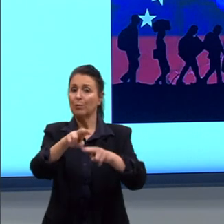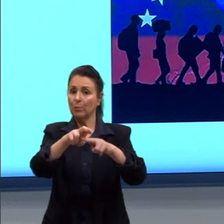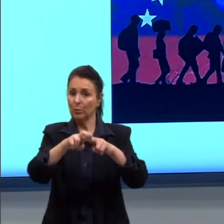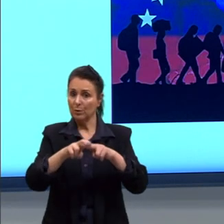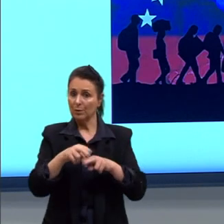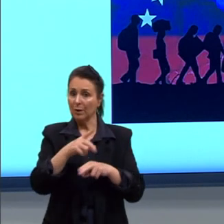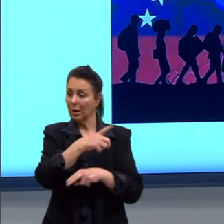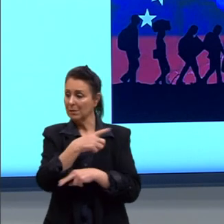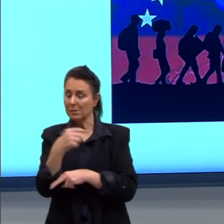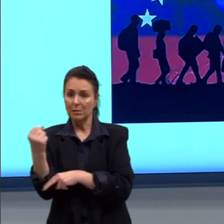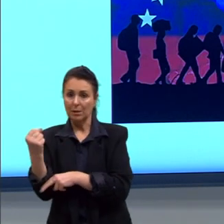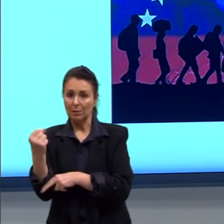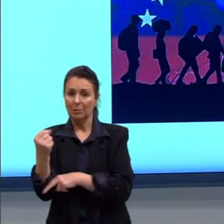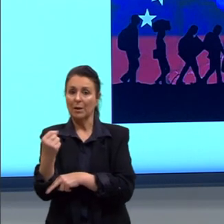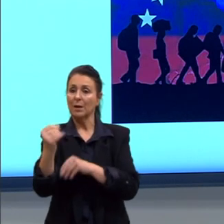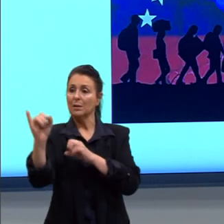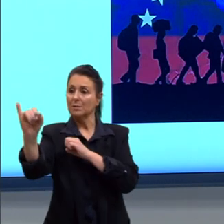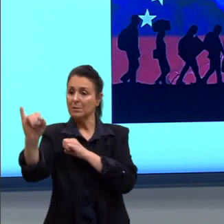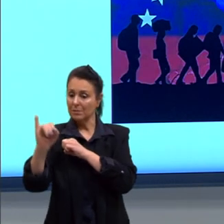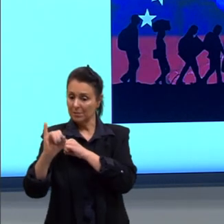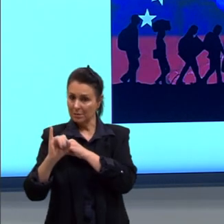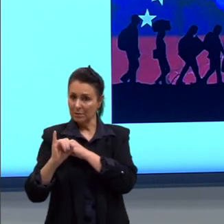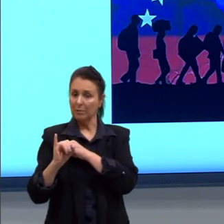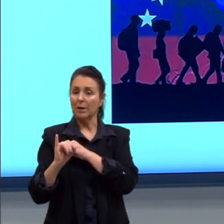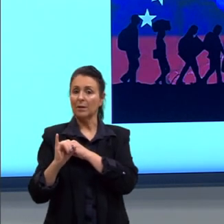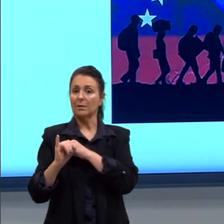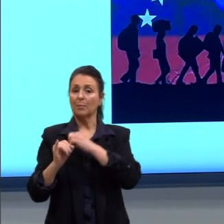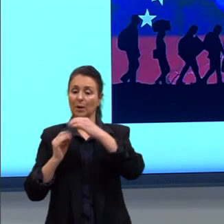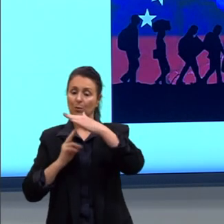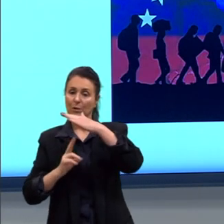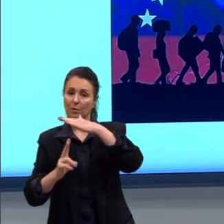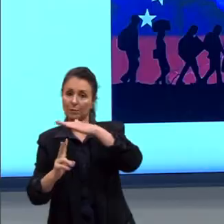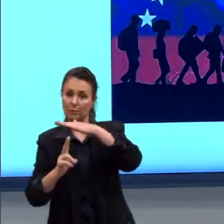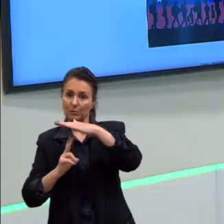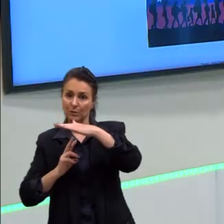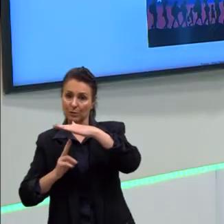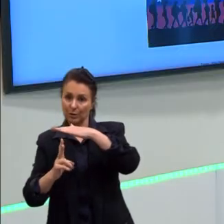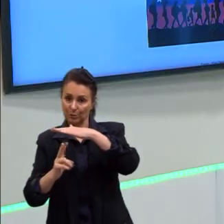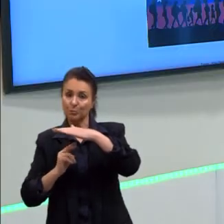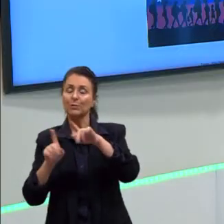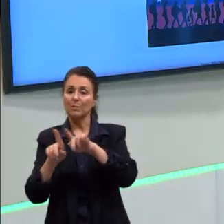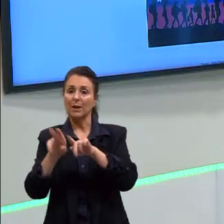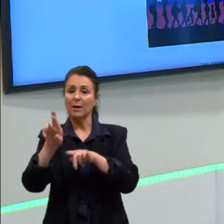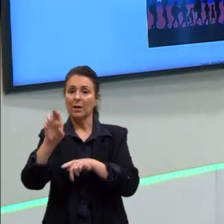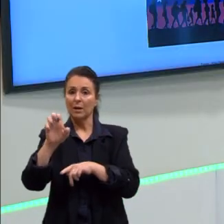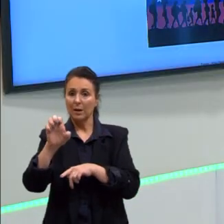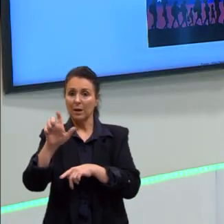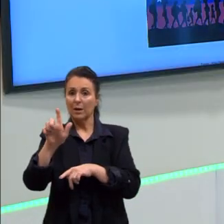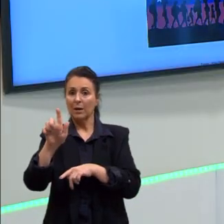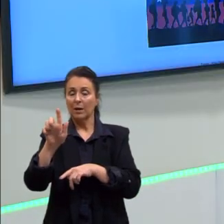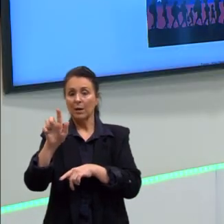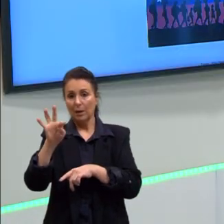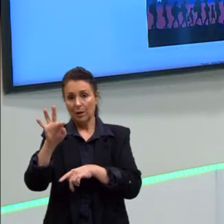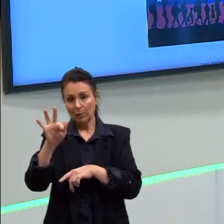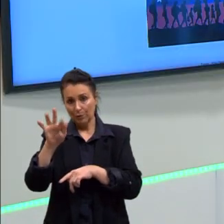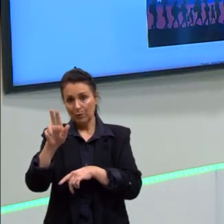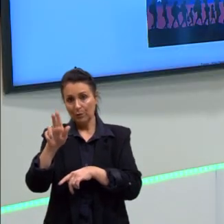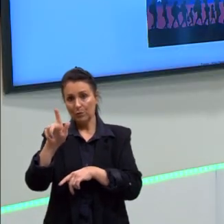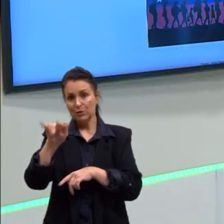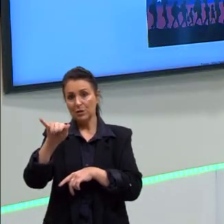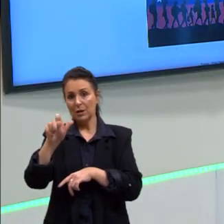se tornando esses Imigrantes Nesa refugiados mais do que Imigrantes refugiados quer dizer Eles vão pedir abrigo né